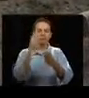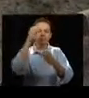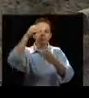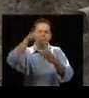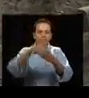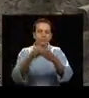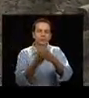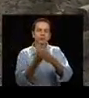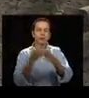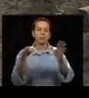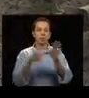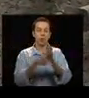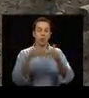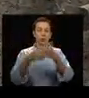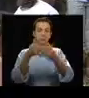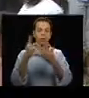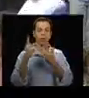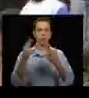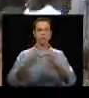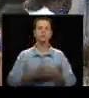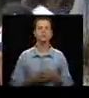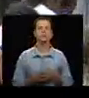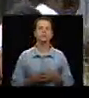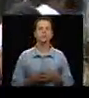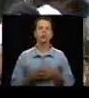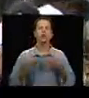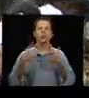deformar. E aqui nós vamos fazer esse procedimento.